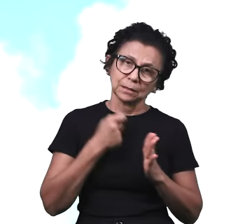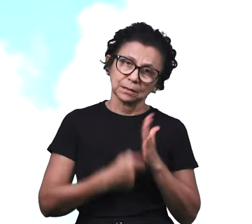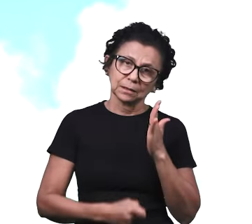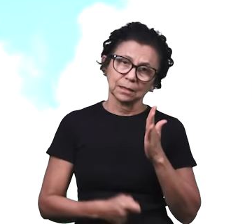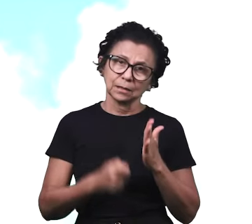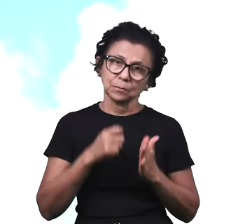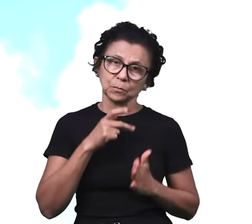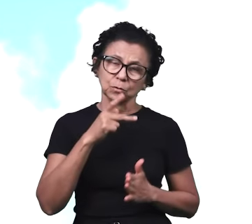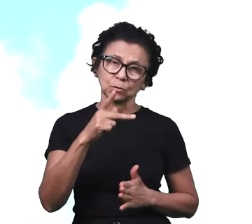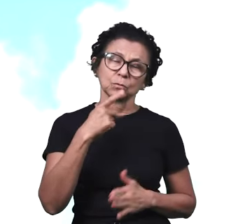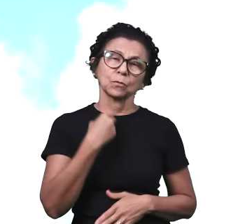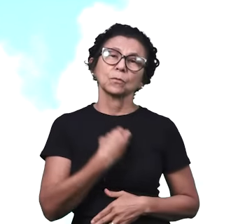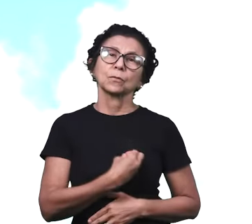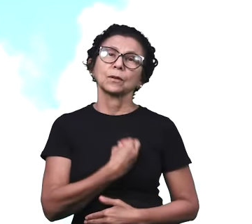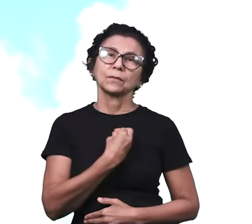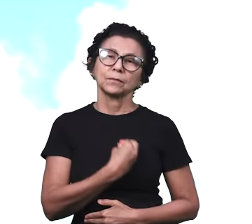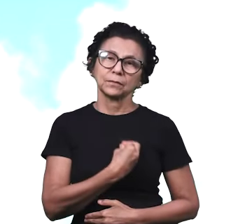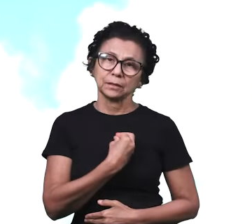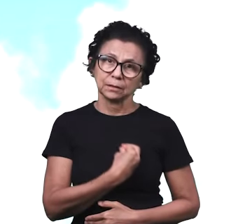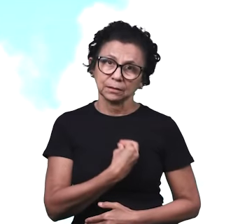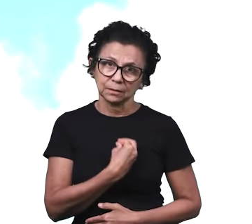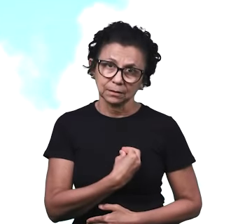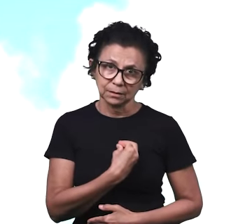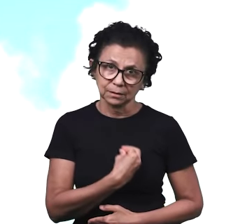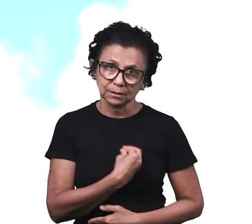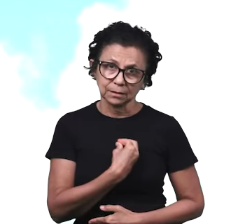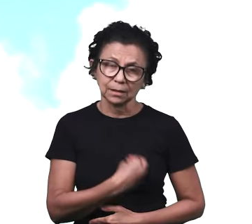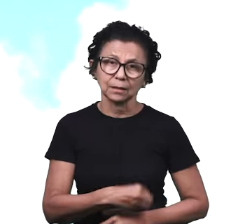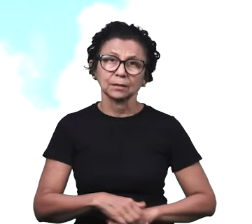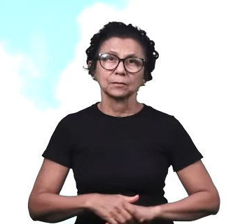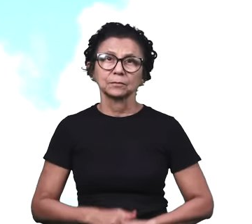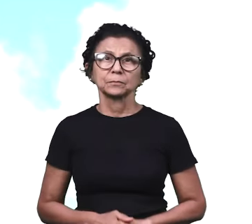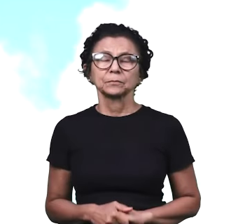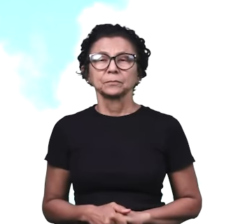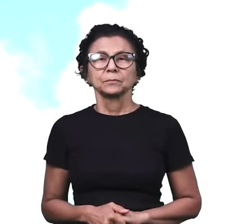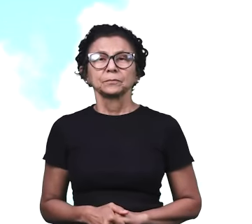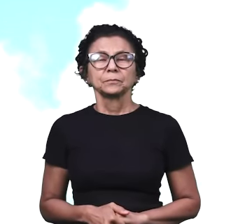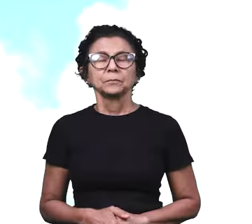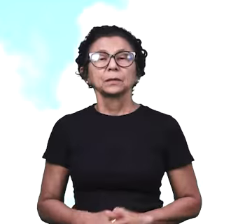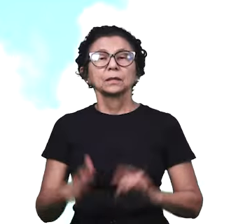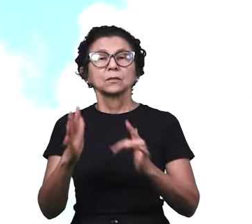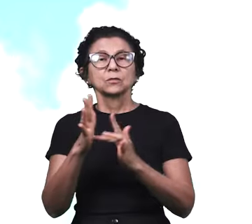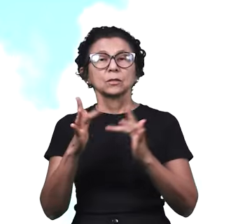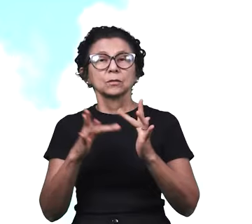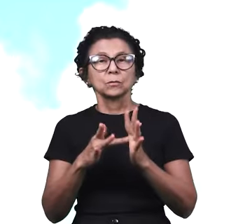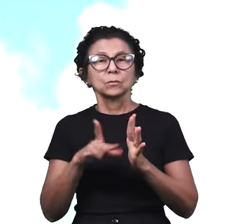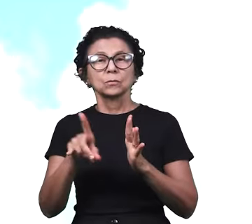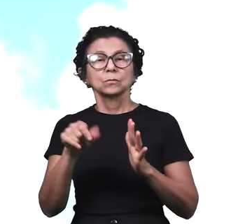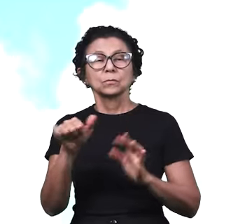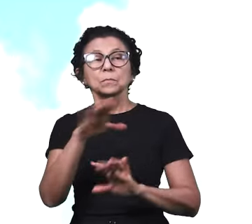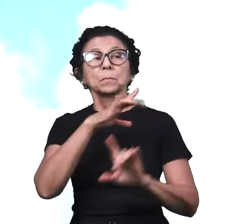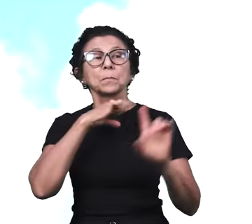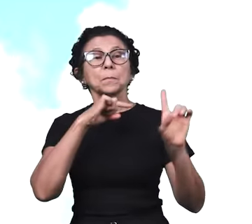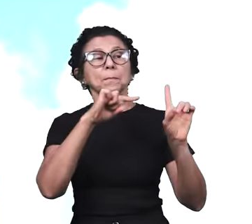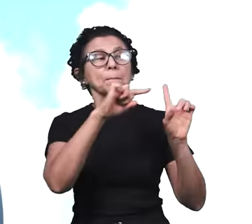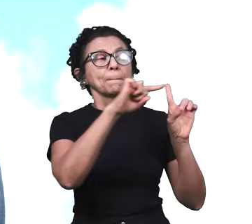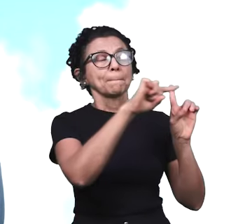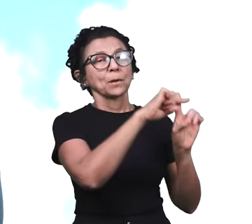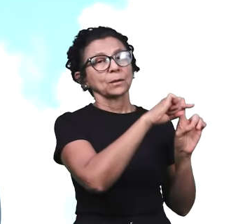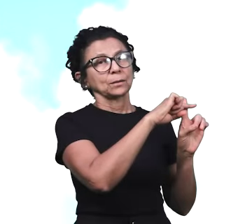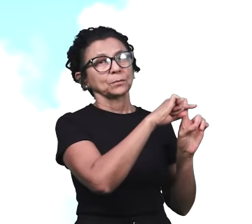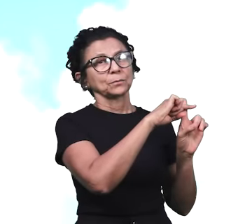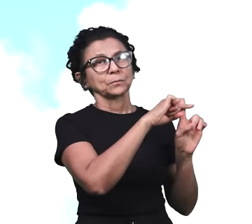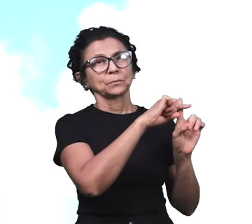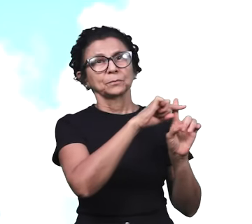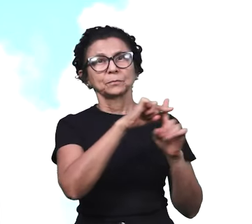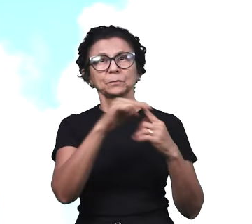Quando você chegou, o cordeiro já venceu a morte. Agora, para fazer a festa, nós